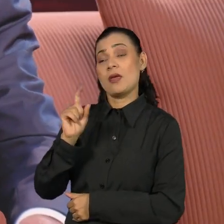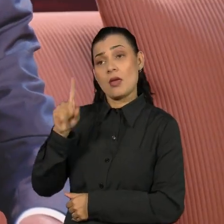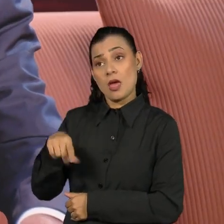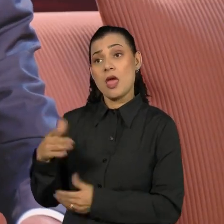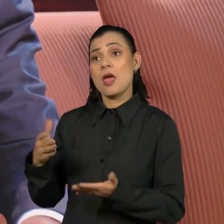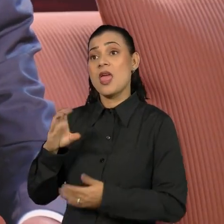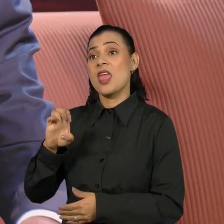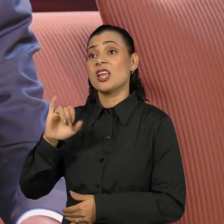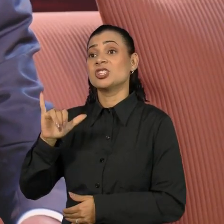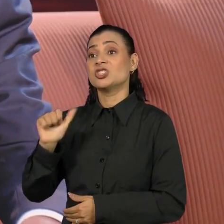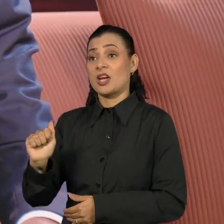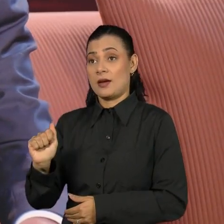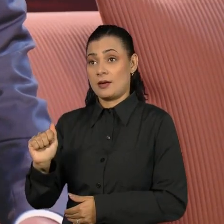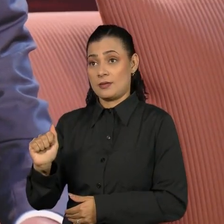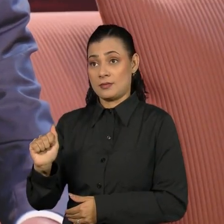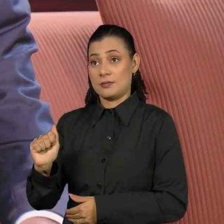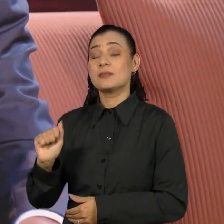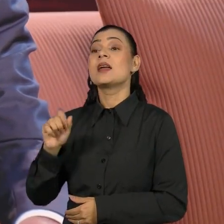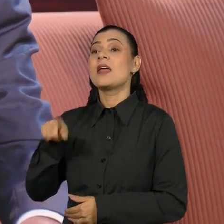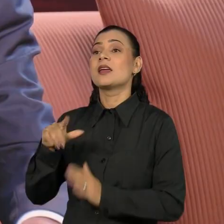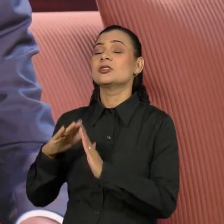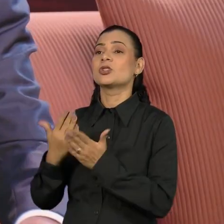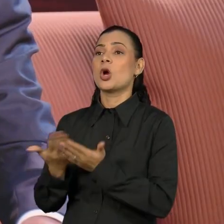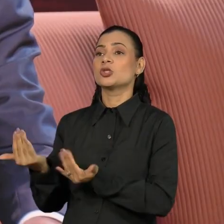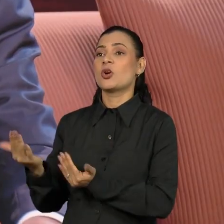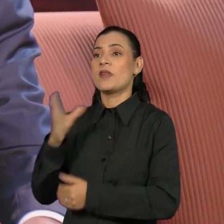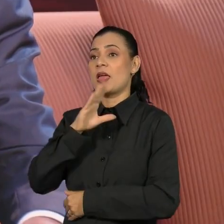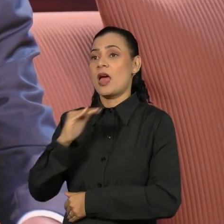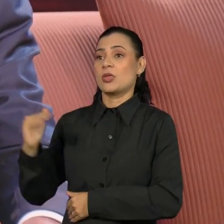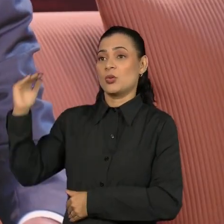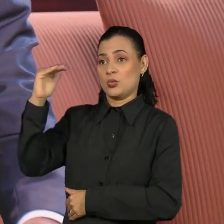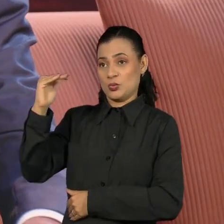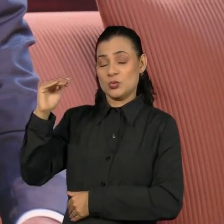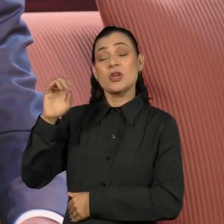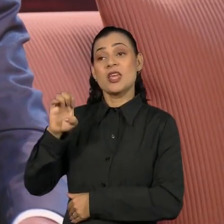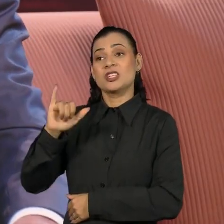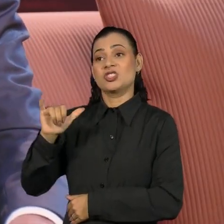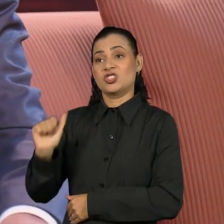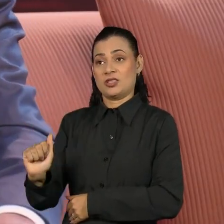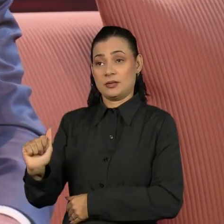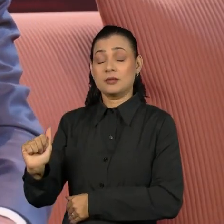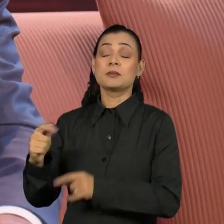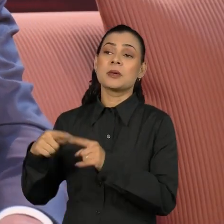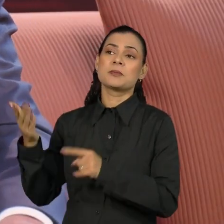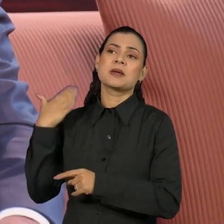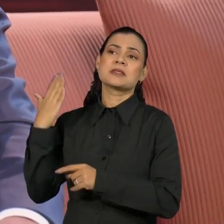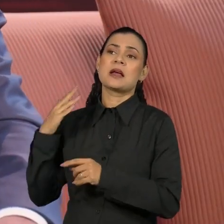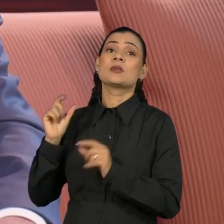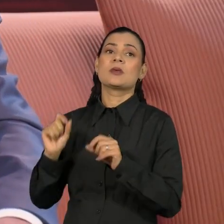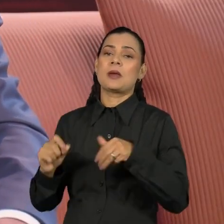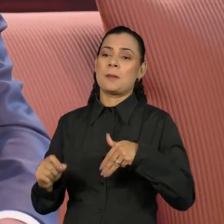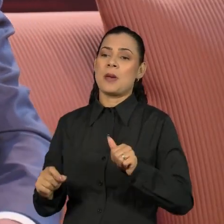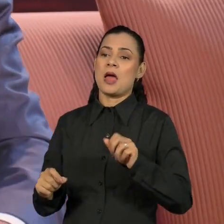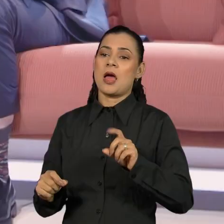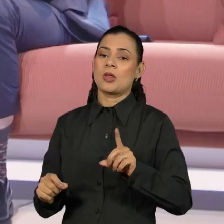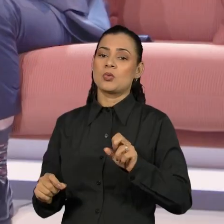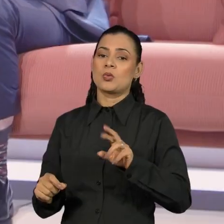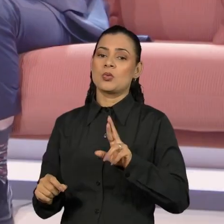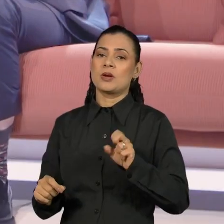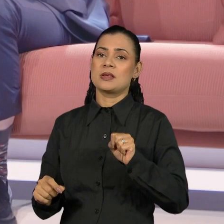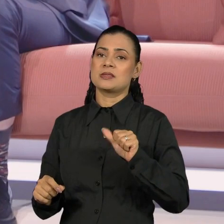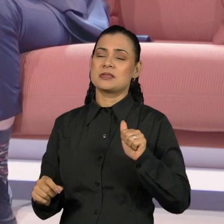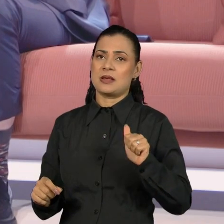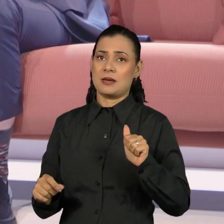Hoje chama EJA, Escola de Jovens e Adultos. Isso. Mas naquele tempo chamava Madureza.